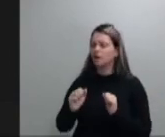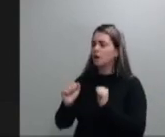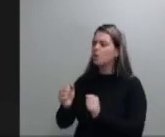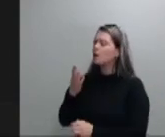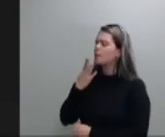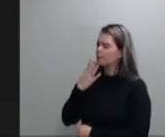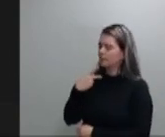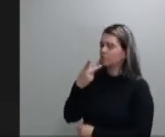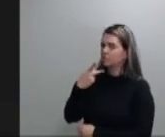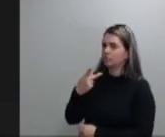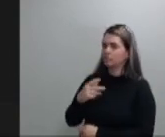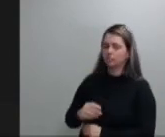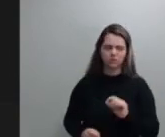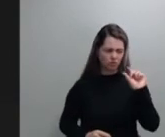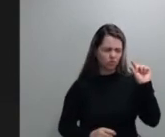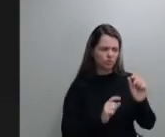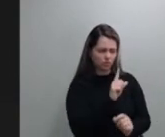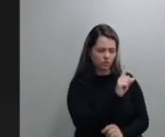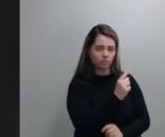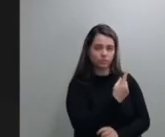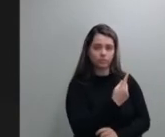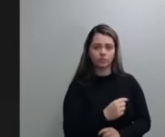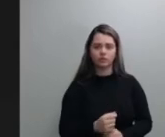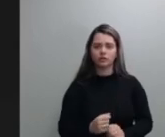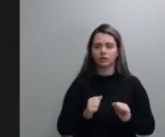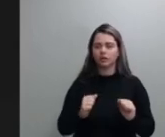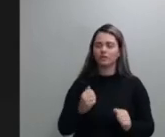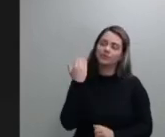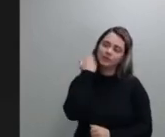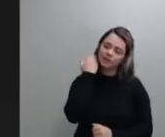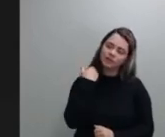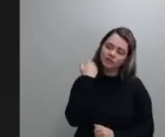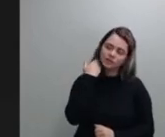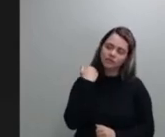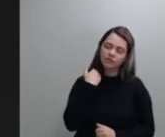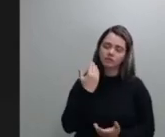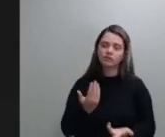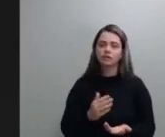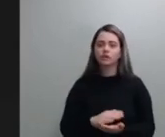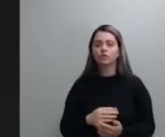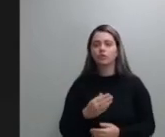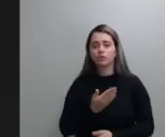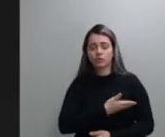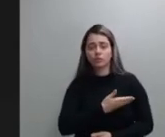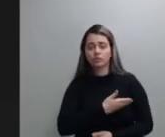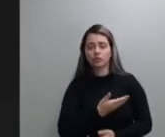posso posso posso eu sei que nós estamos cansando os colegas imensamente com o nosso mas